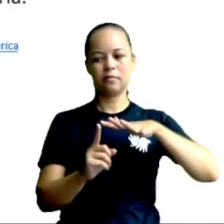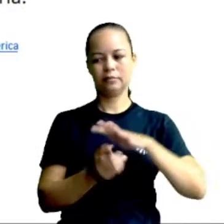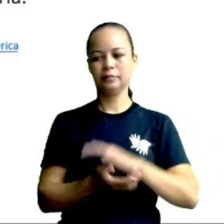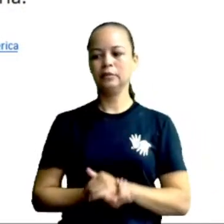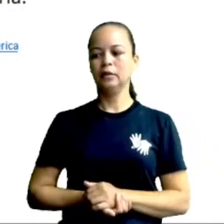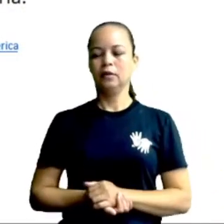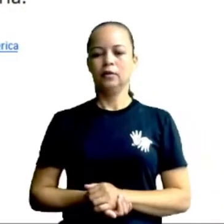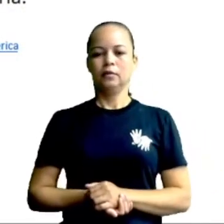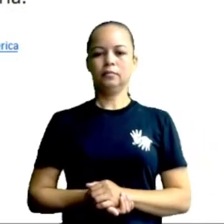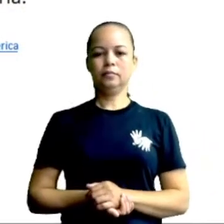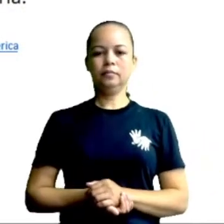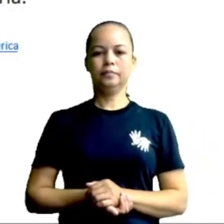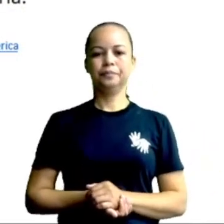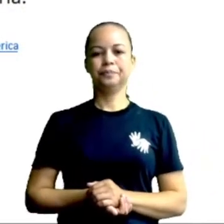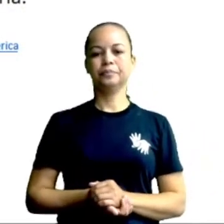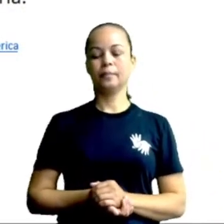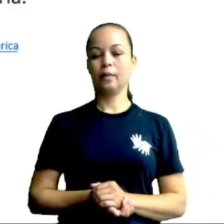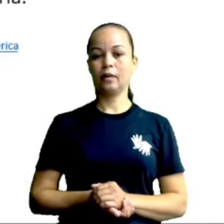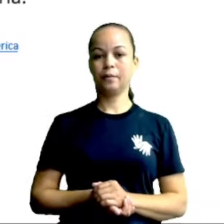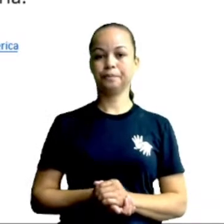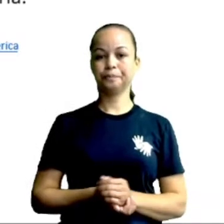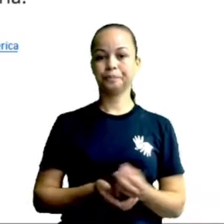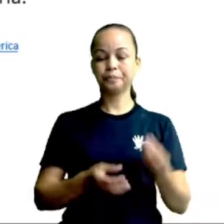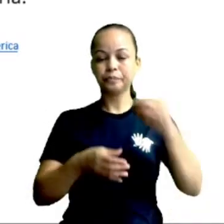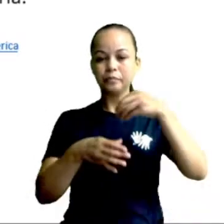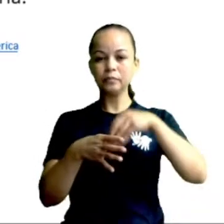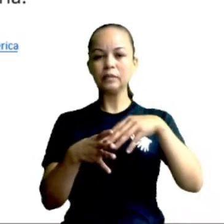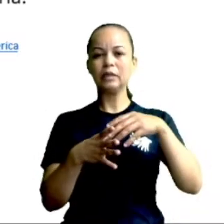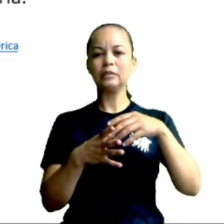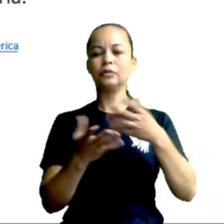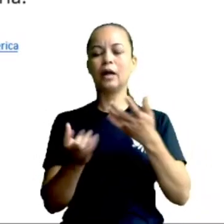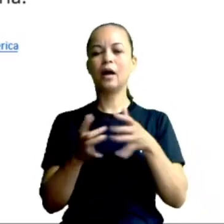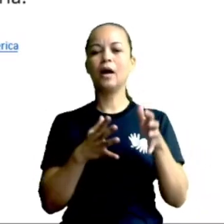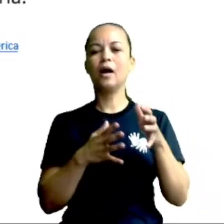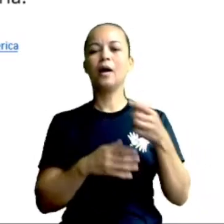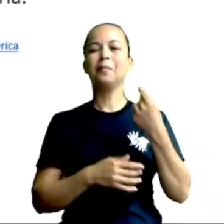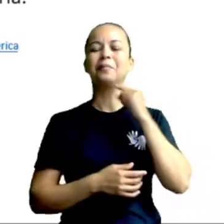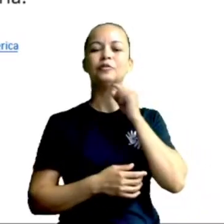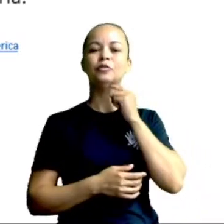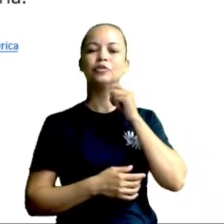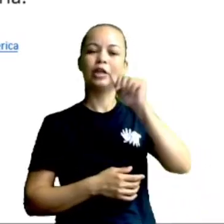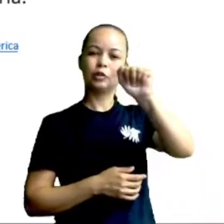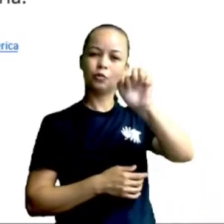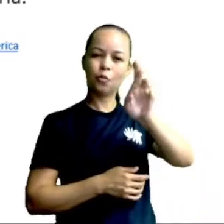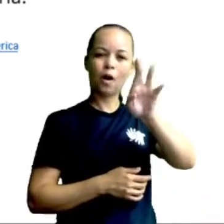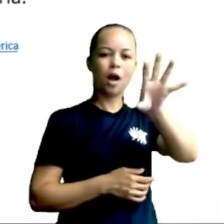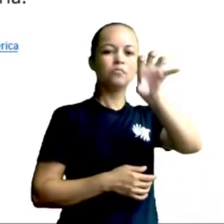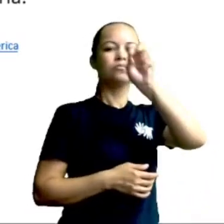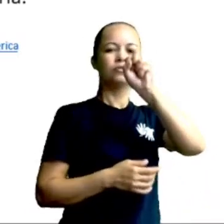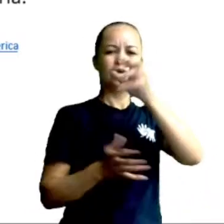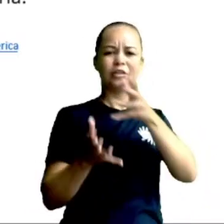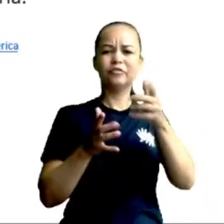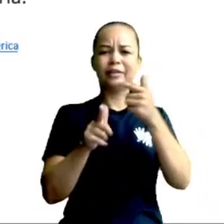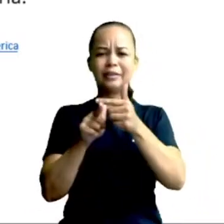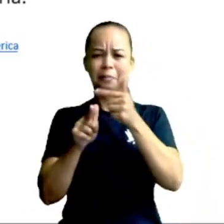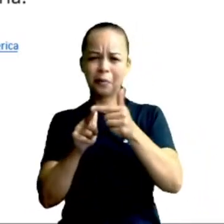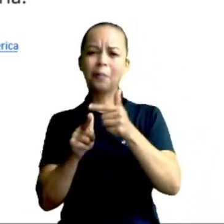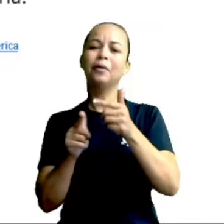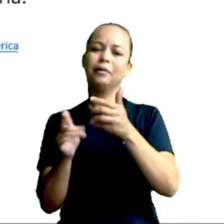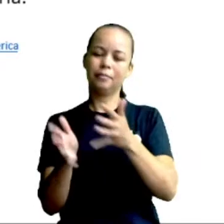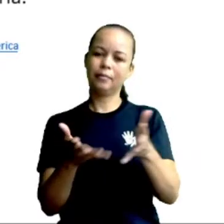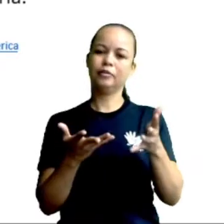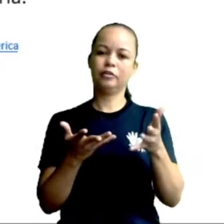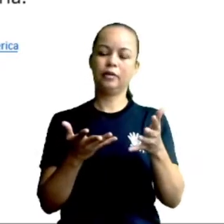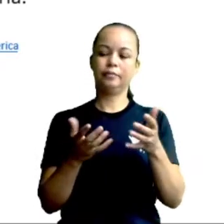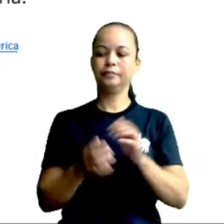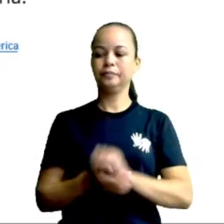E aí, dentro da poluição do ar, nós vamos ter algumas consequências, né? Algumas causas e consequências,